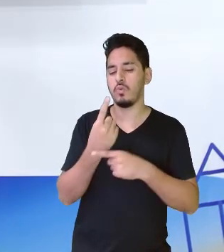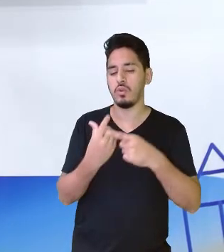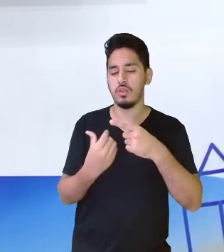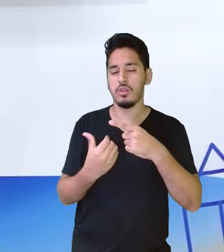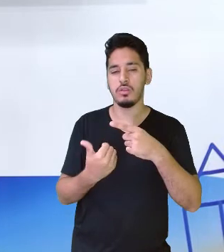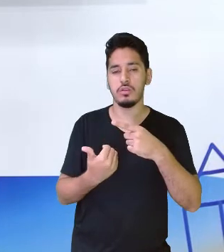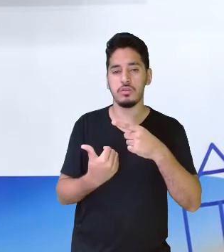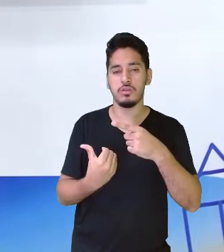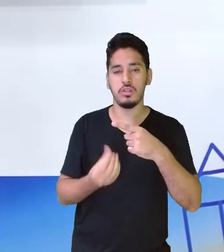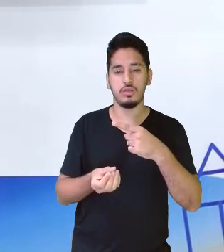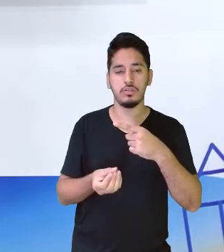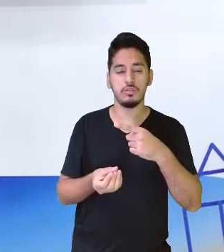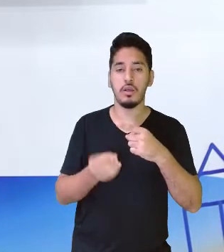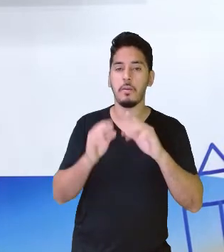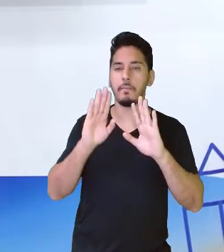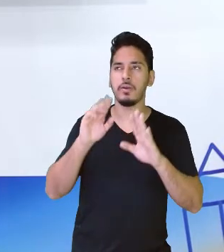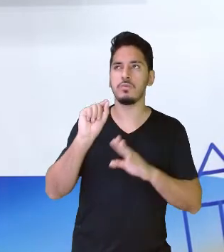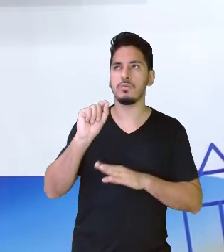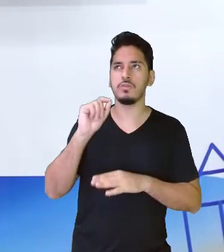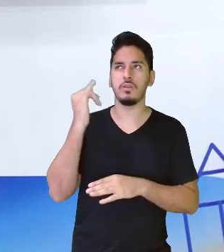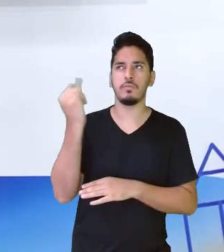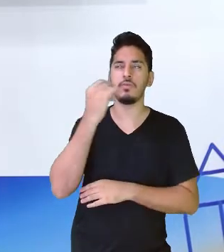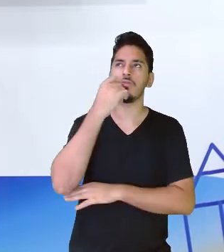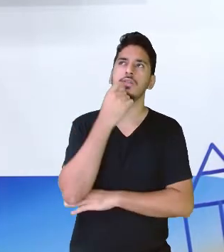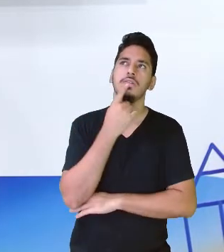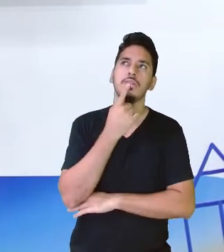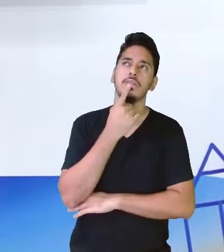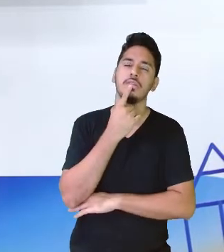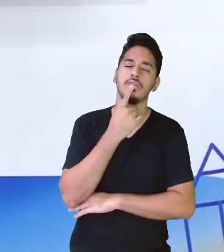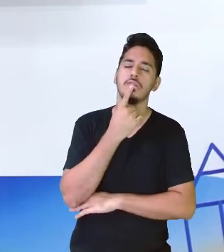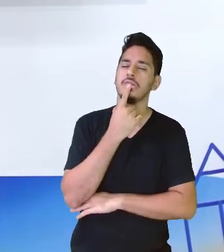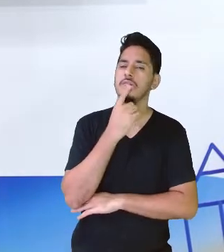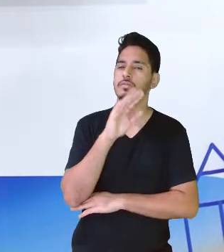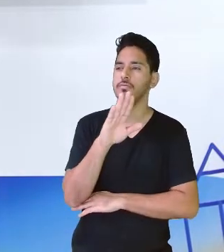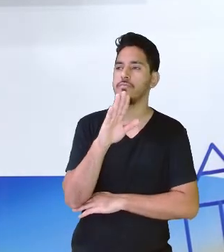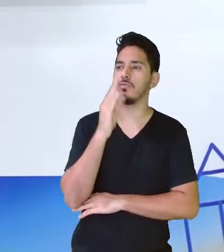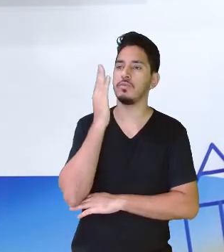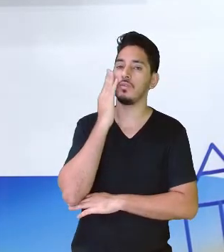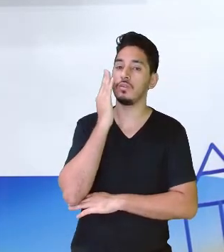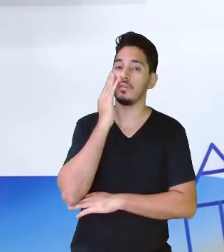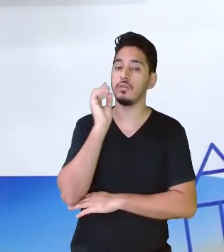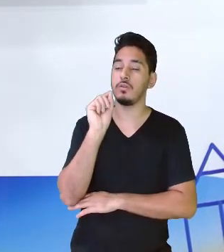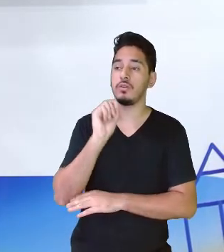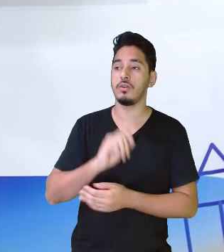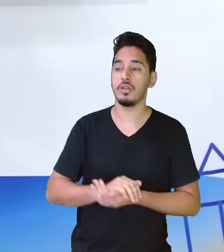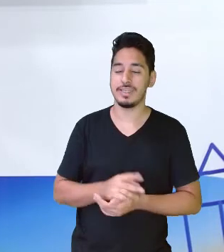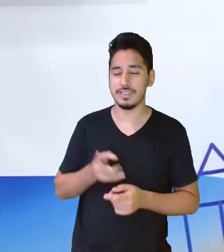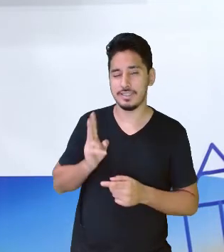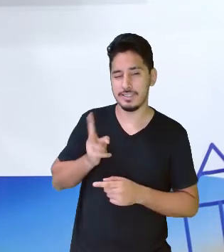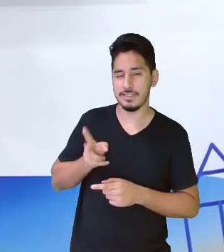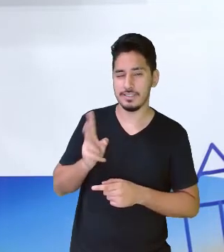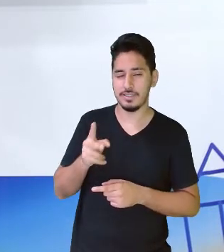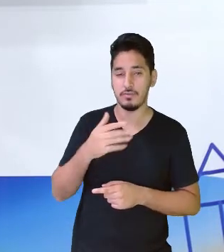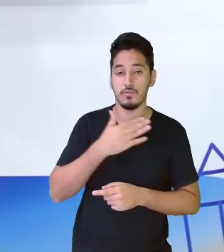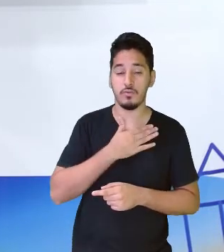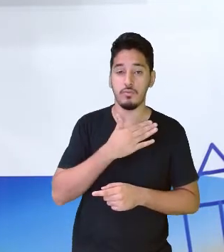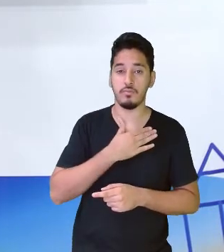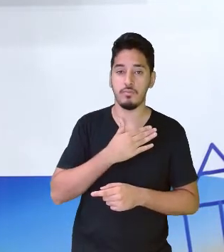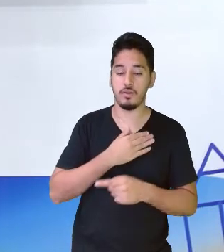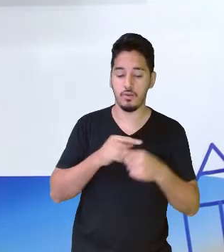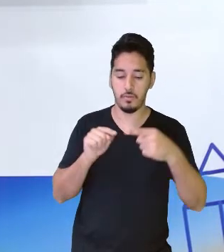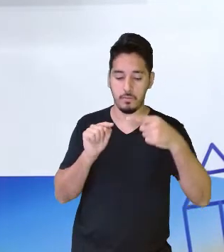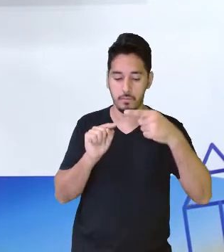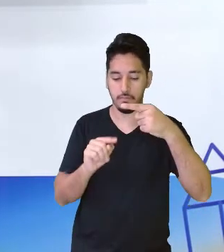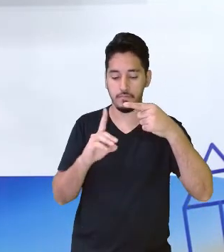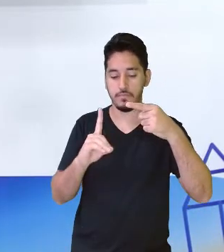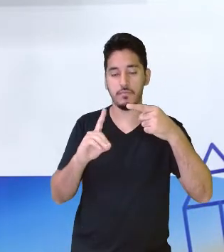Agora, o que é importante? Eu entender que sempre o meu